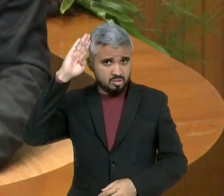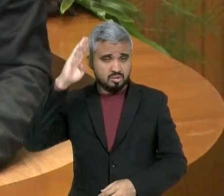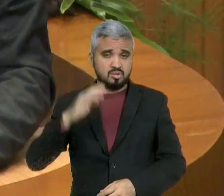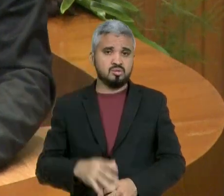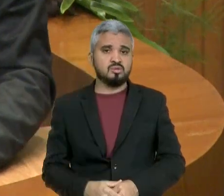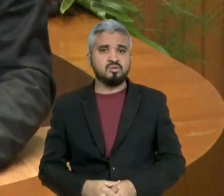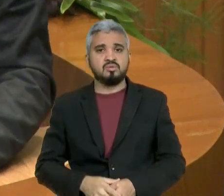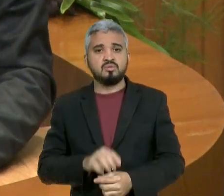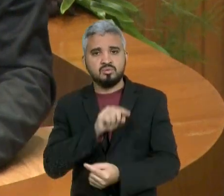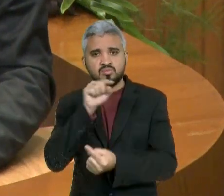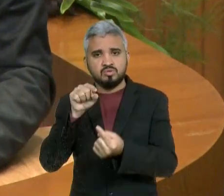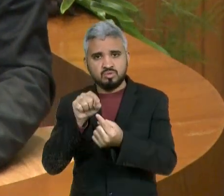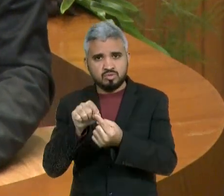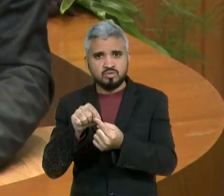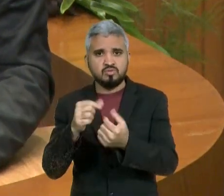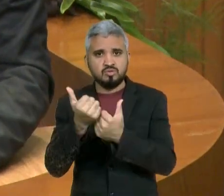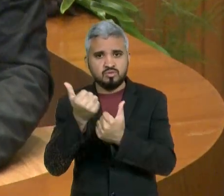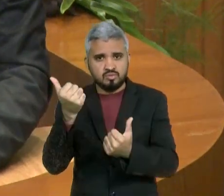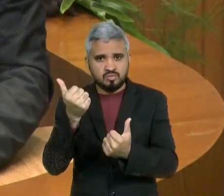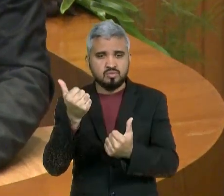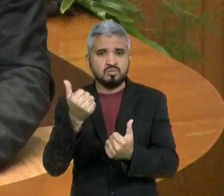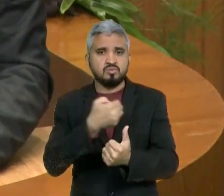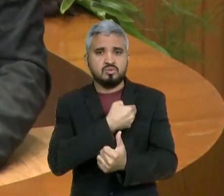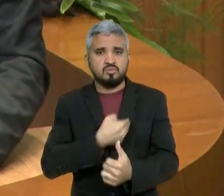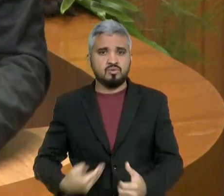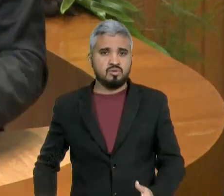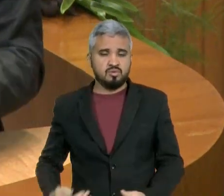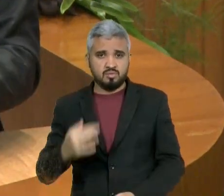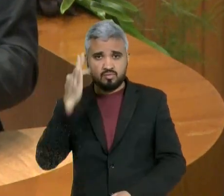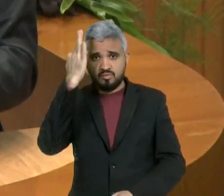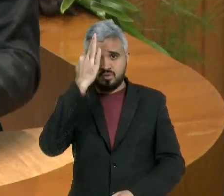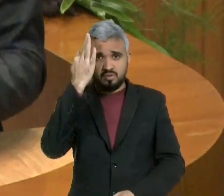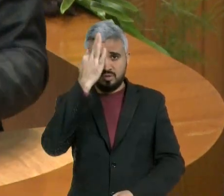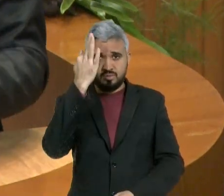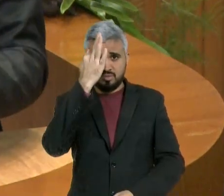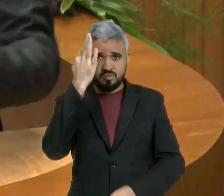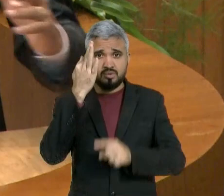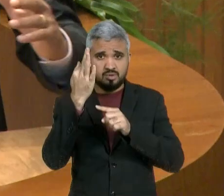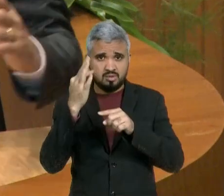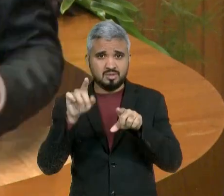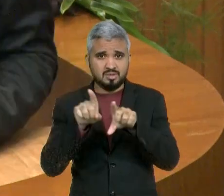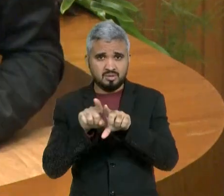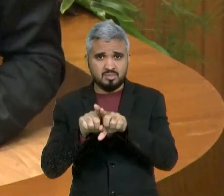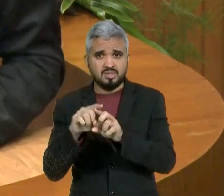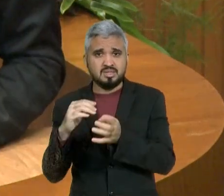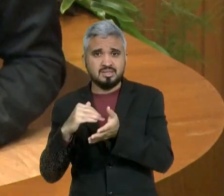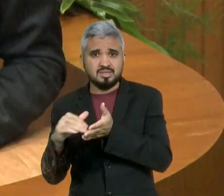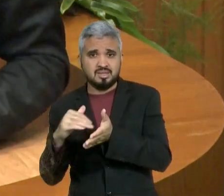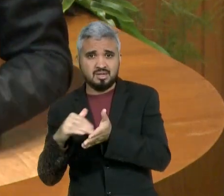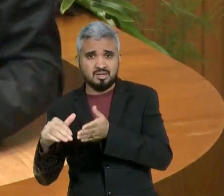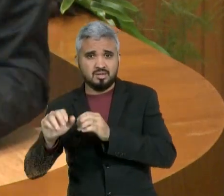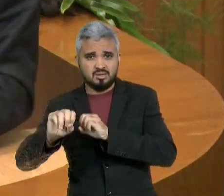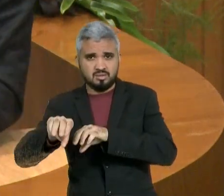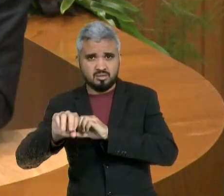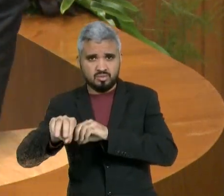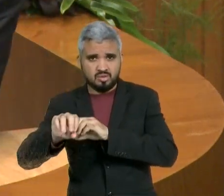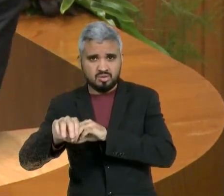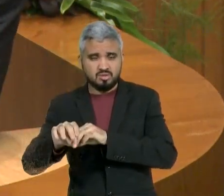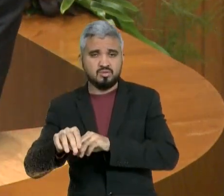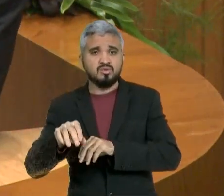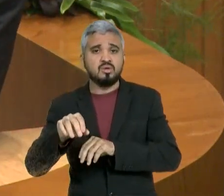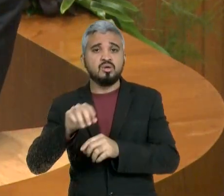nosso vice-governador Felipe Camarão, que é secretário da Educação, ampliar as escolas de